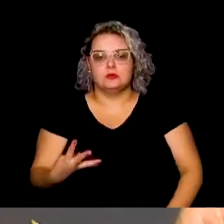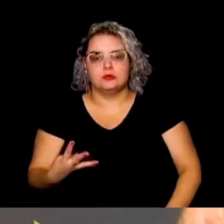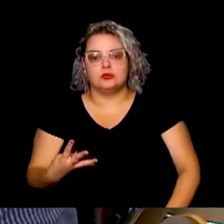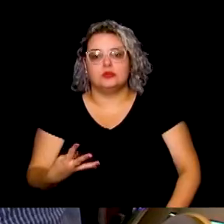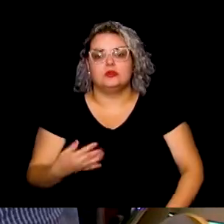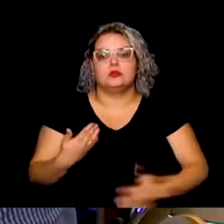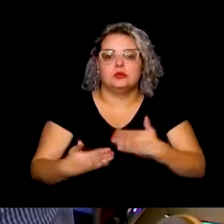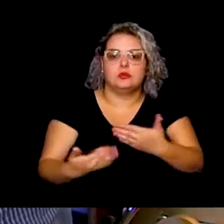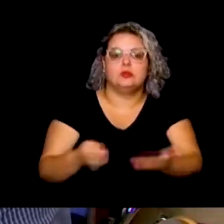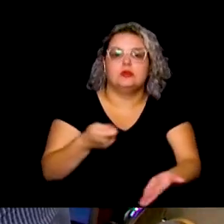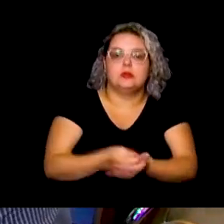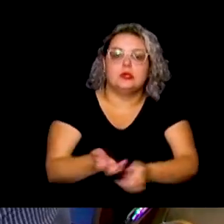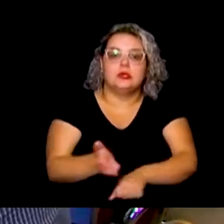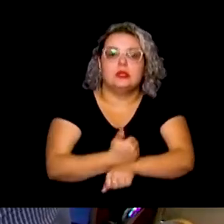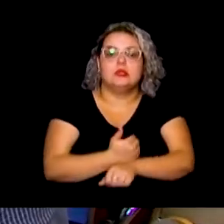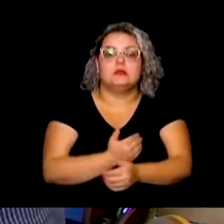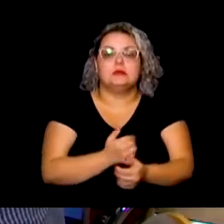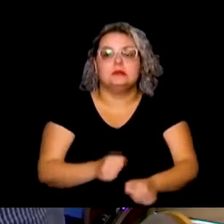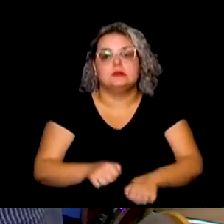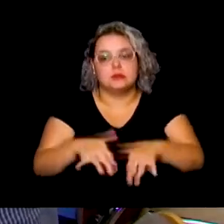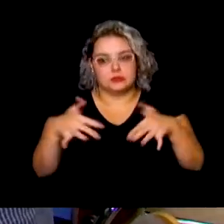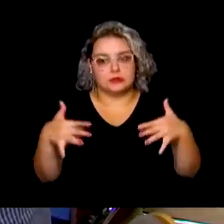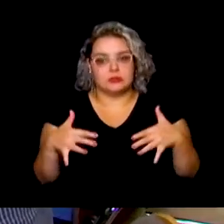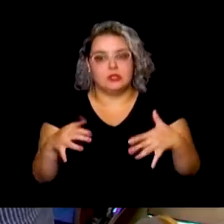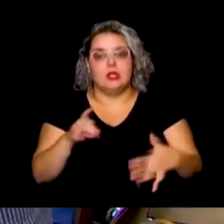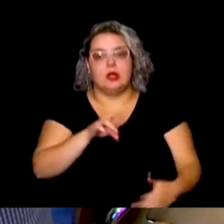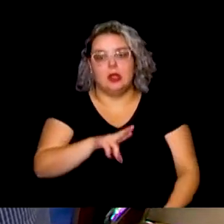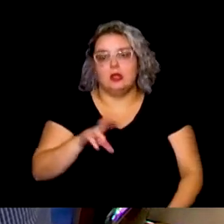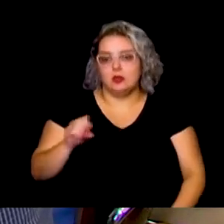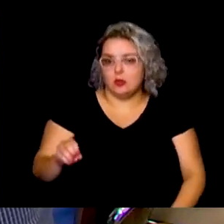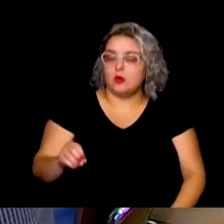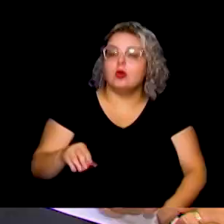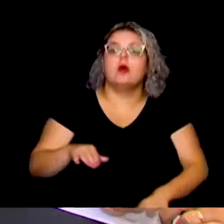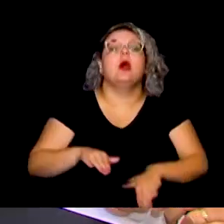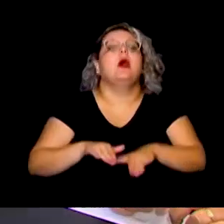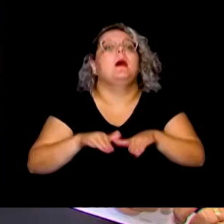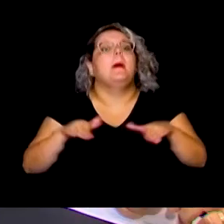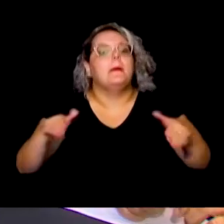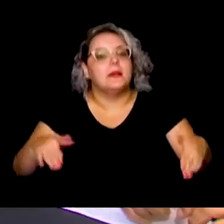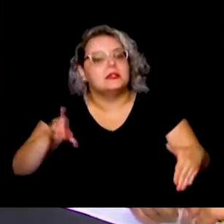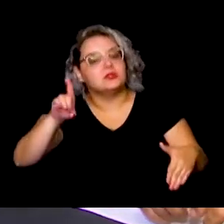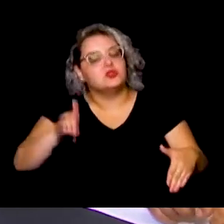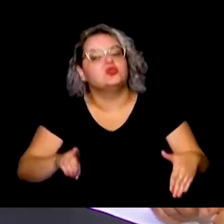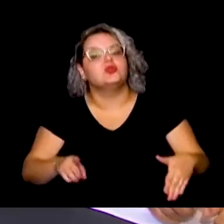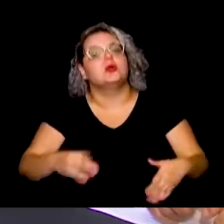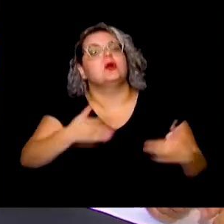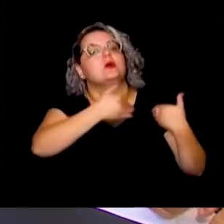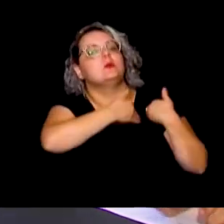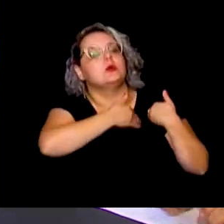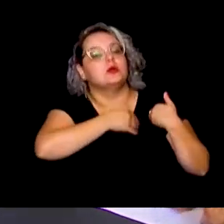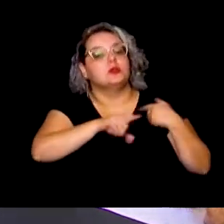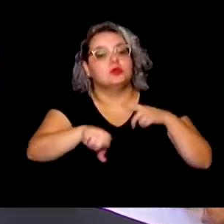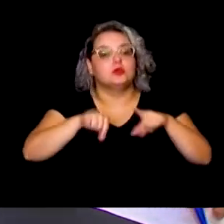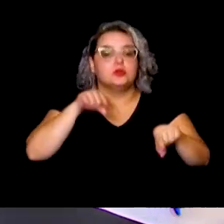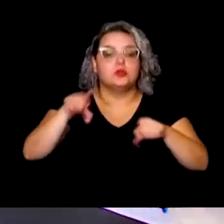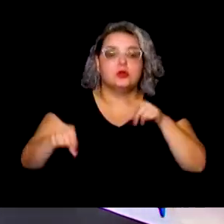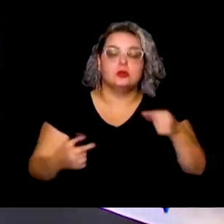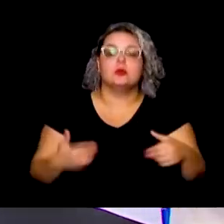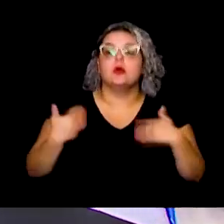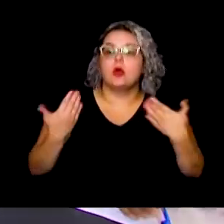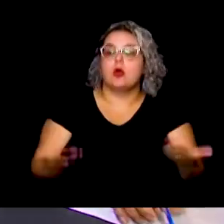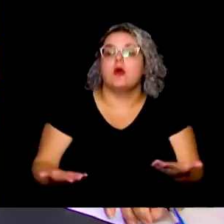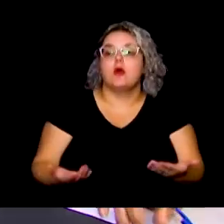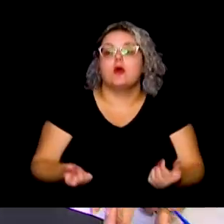o Regimento Interno antes do início da sessão Legislativa ordinária a mesa tem a Responsabilidade de organizar